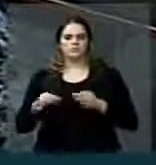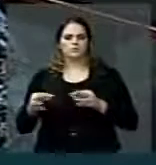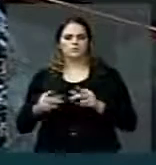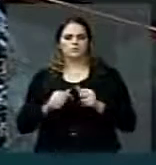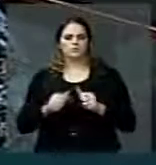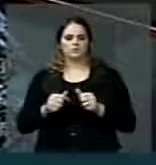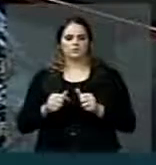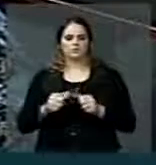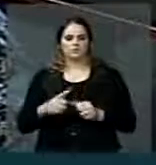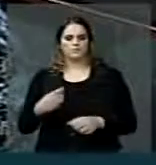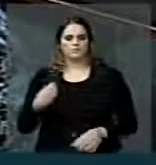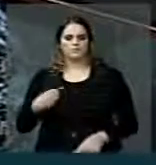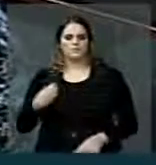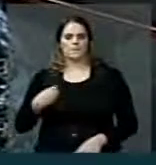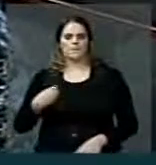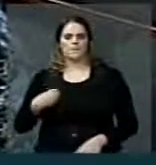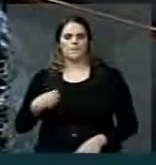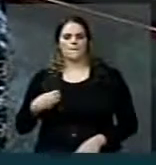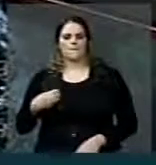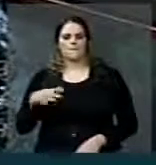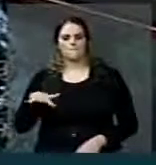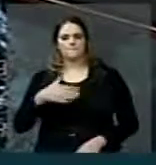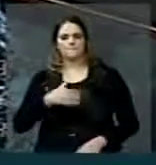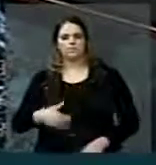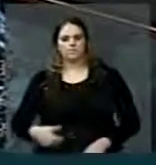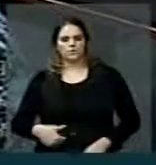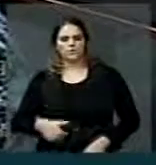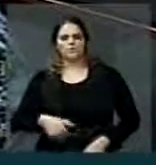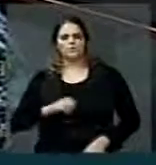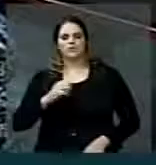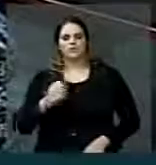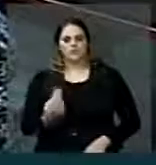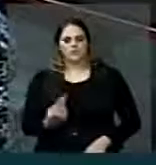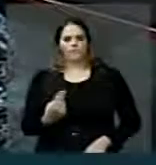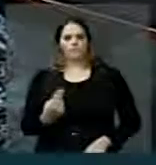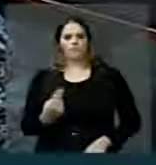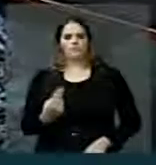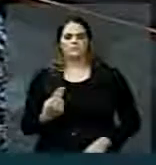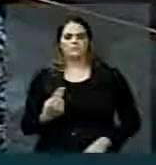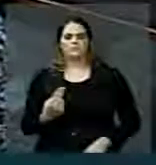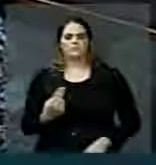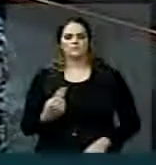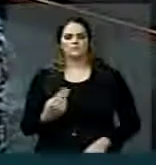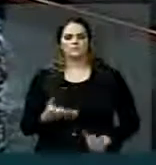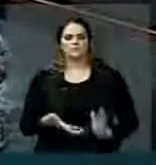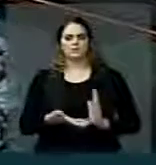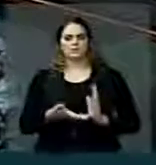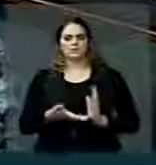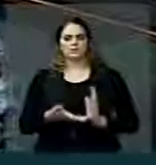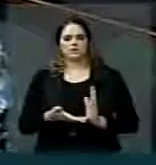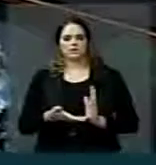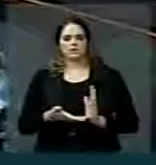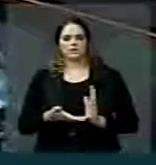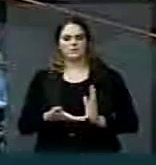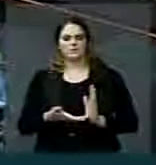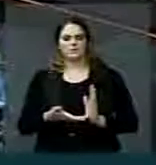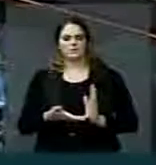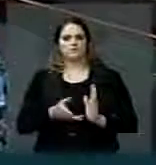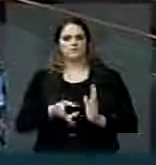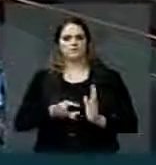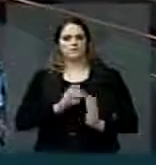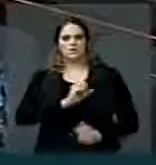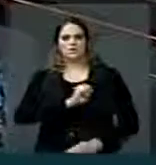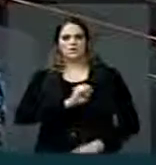coletivamente realizado, seja por parte do governo, seja por parte da Câmara dos Deputados, através dessa